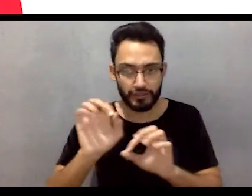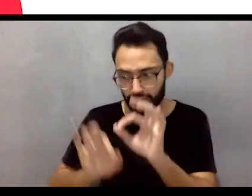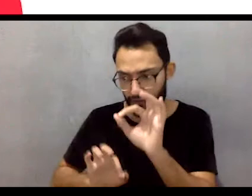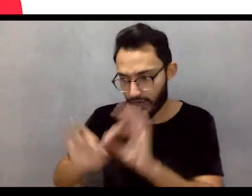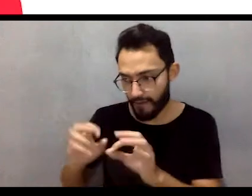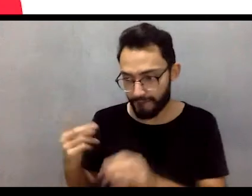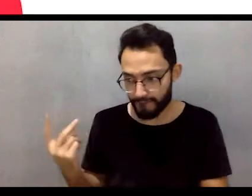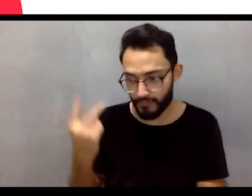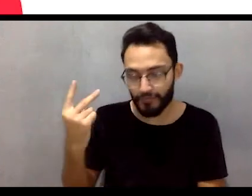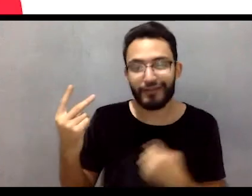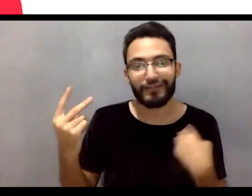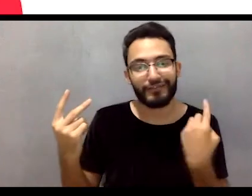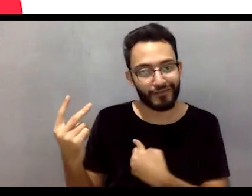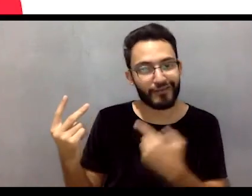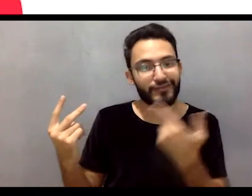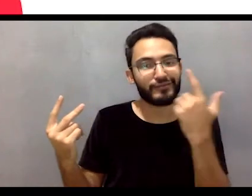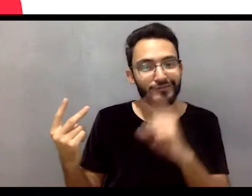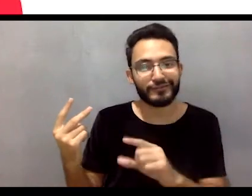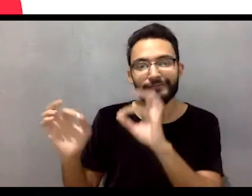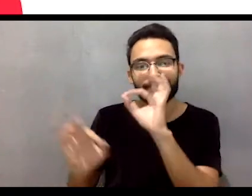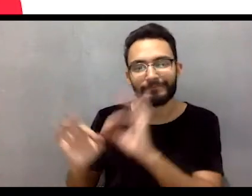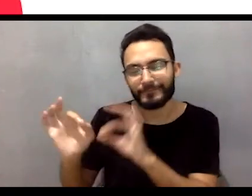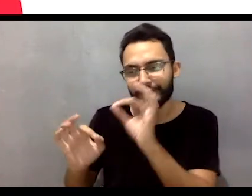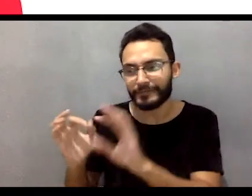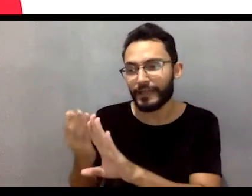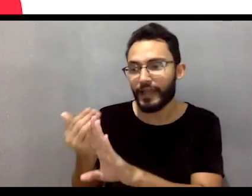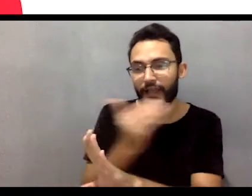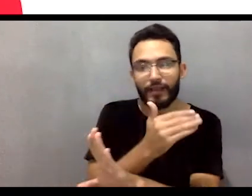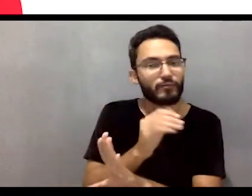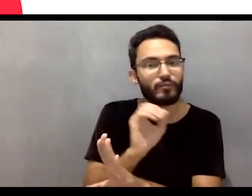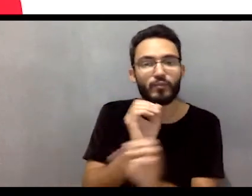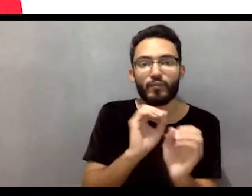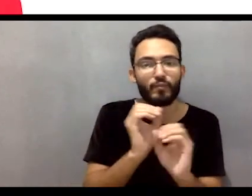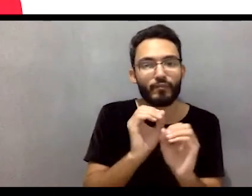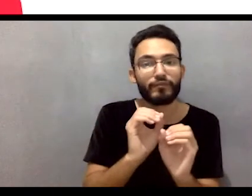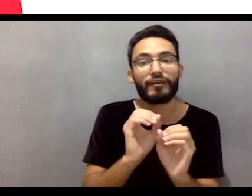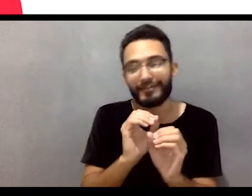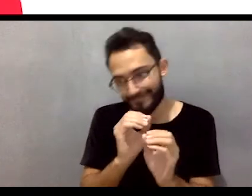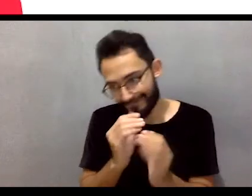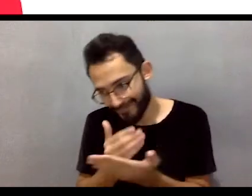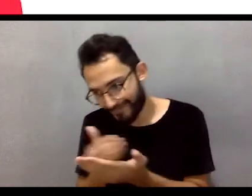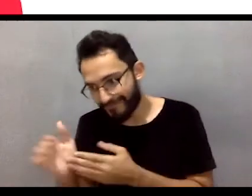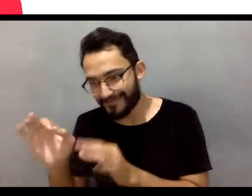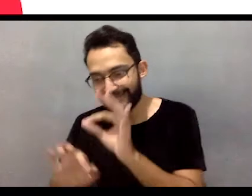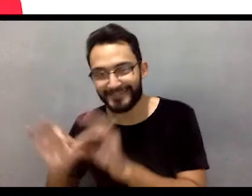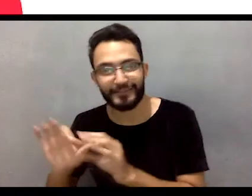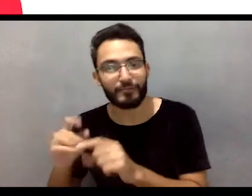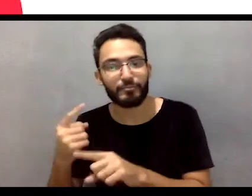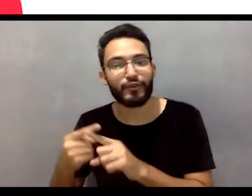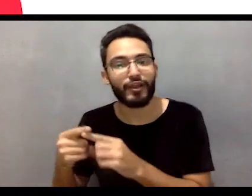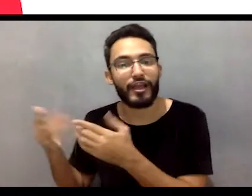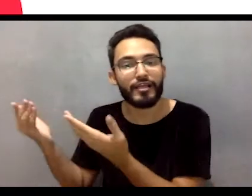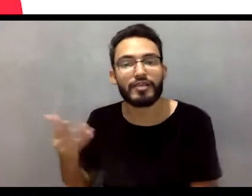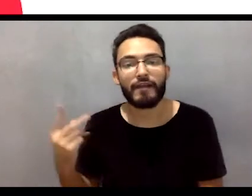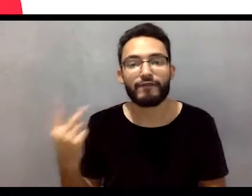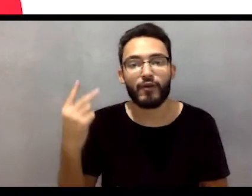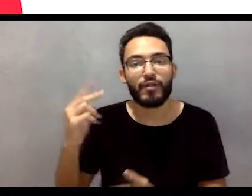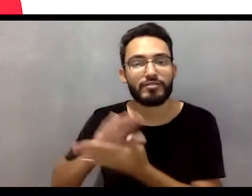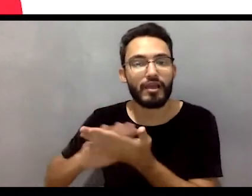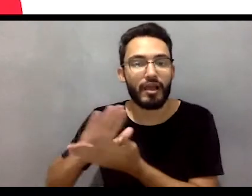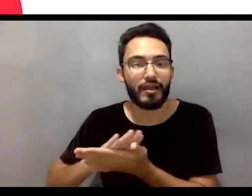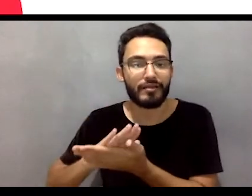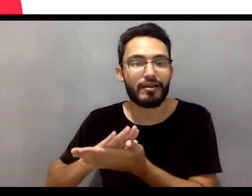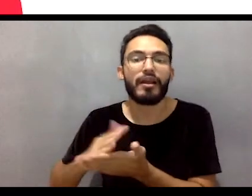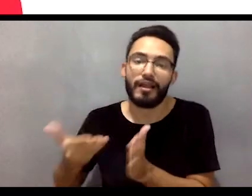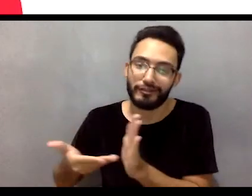gente consegue pegar claramente aqueles itens que não tinham motivo para estar lá, porque eles não trazem nenhum valor para o